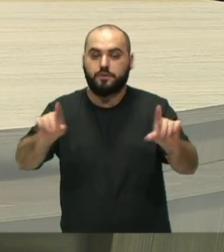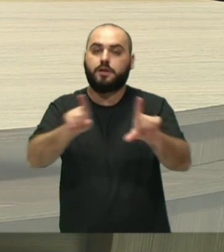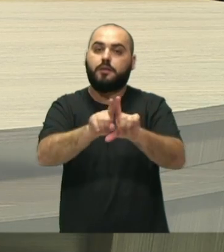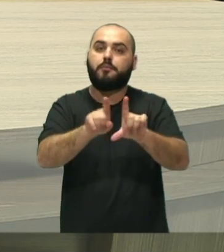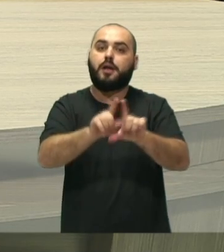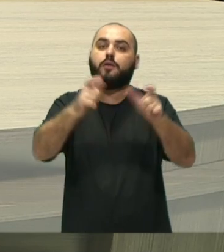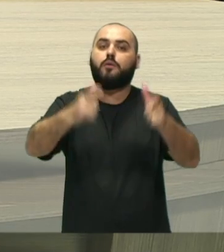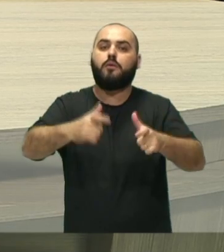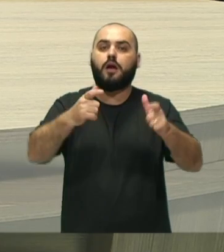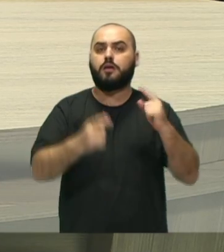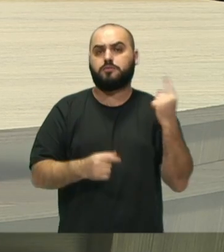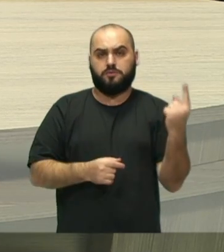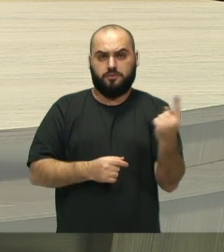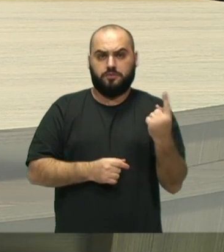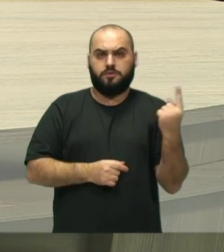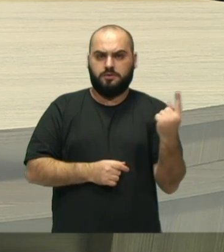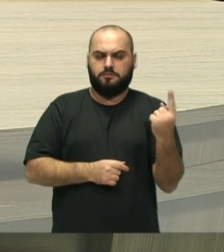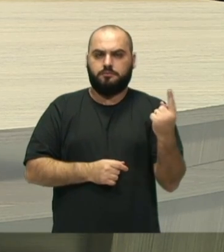solidão.